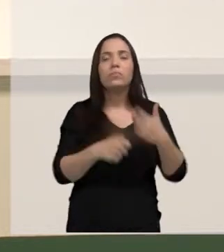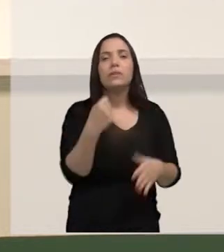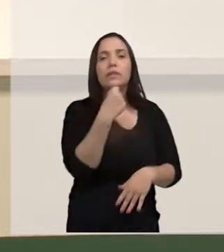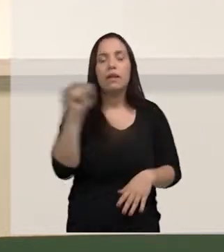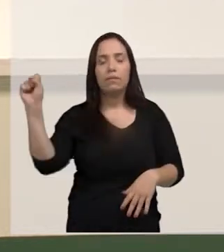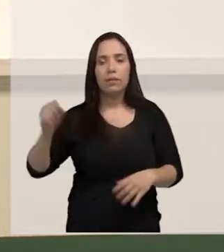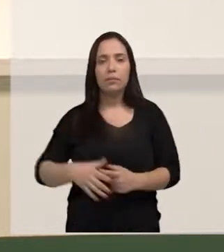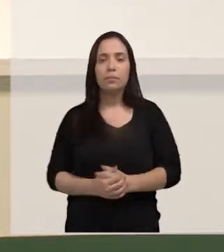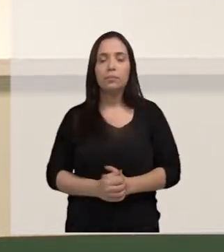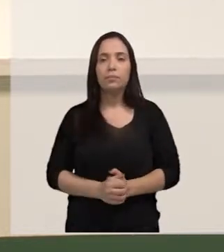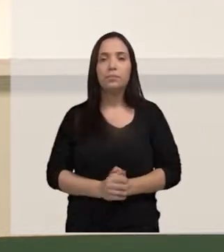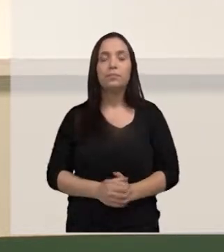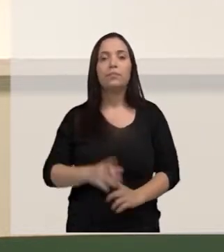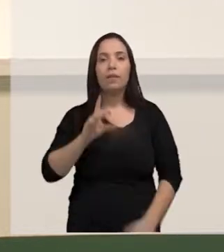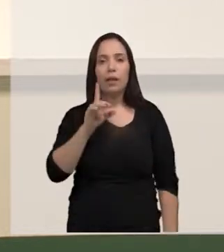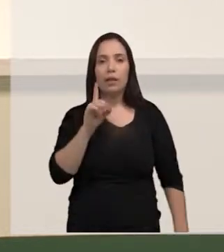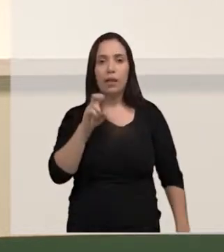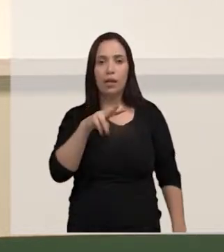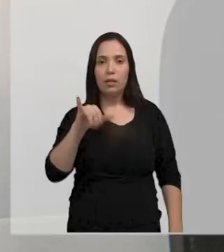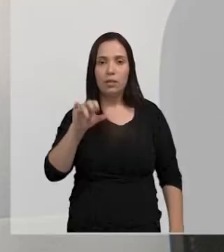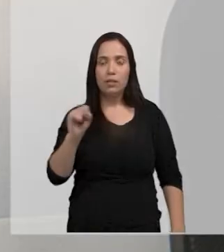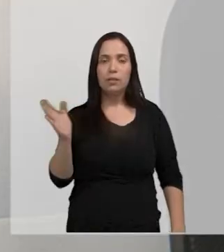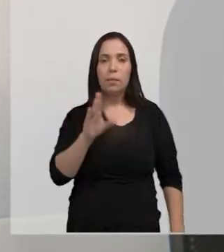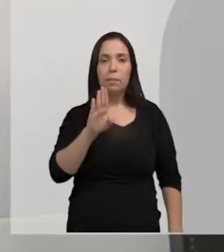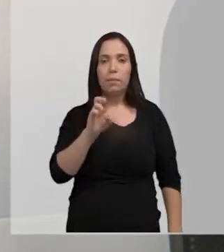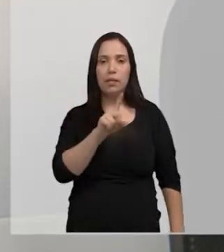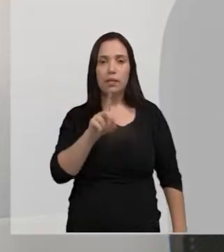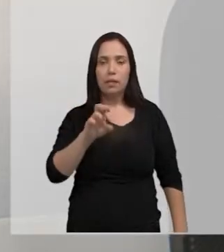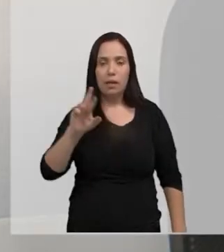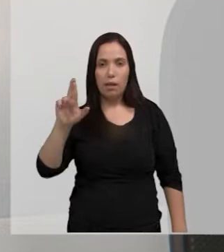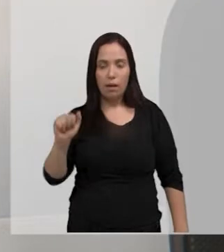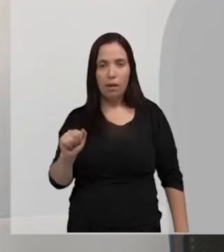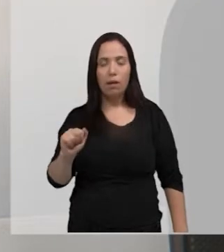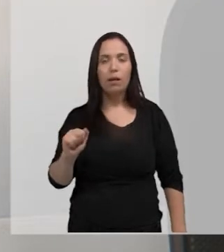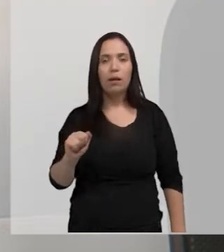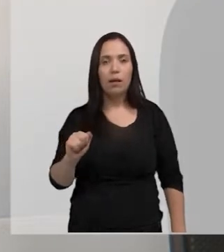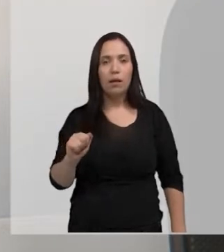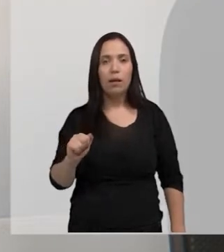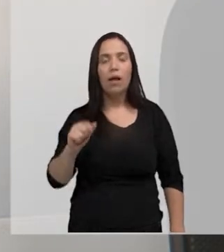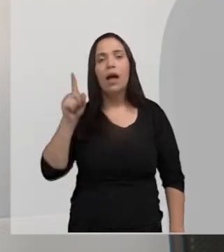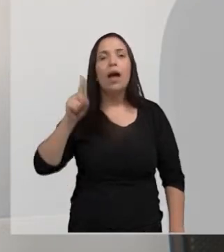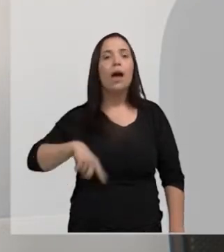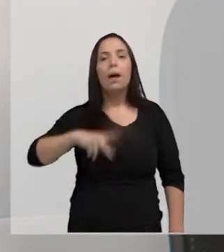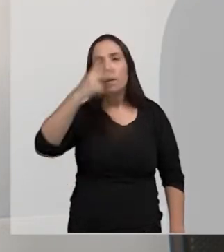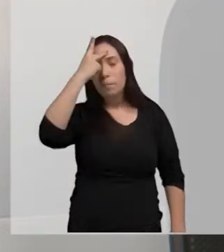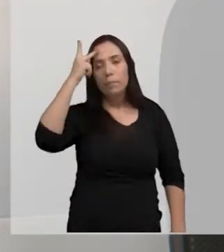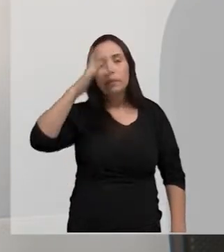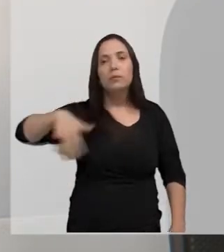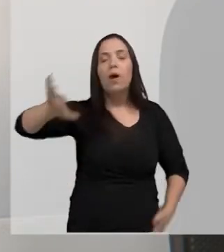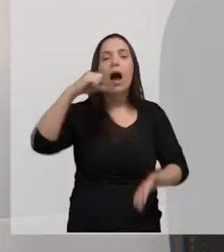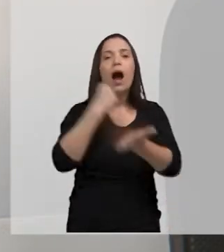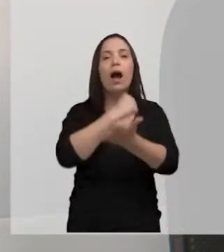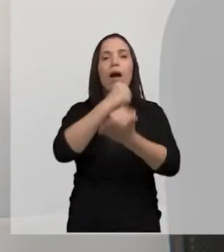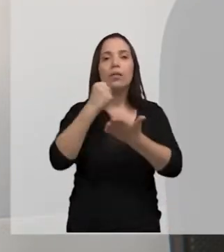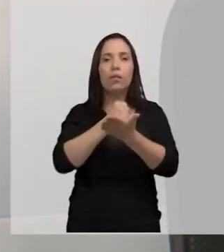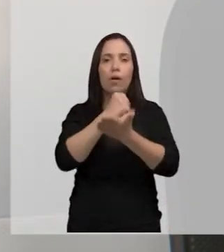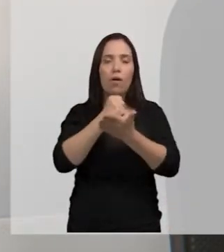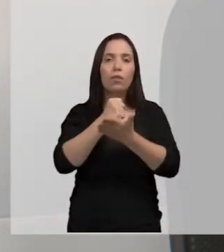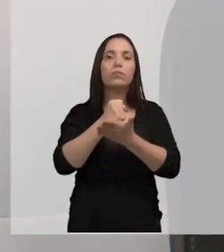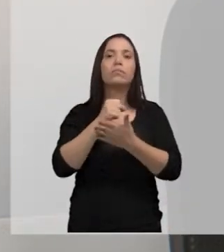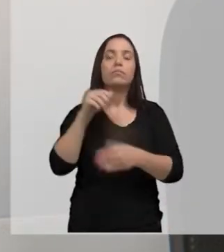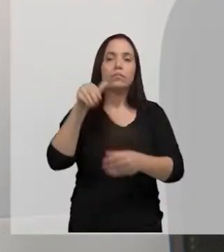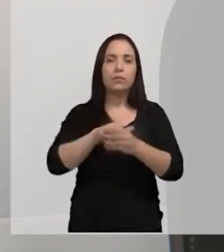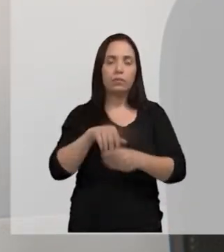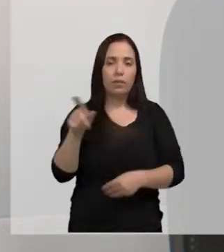da região. Com certeza. Vamos lá. Denis Bezerra, que é o candidato... Esse é o candidato dos cartórios, força demais. Força demais. Aí é